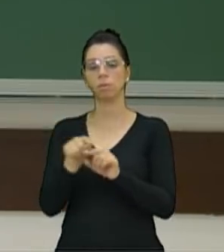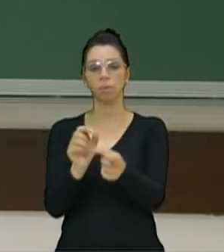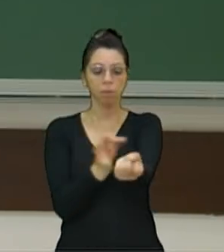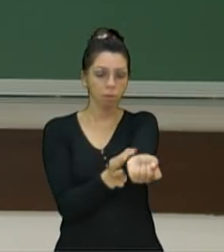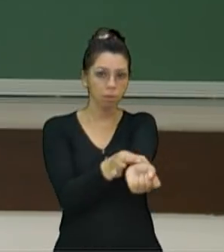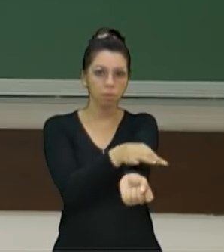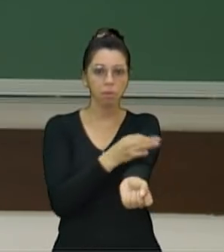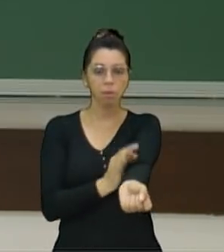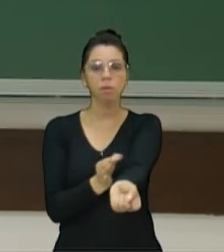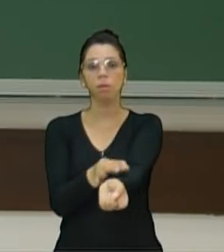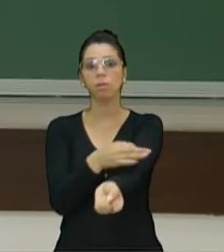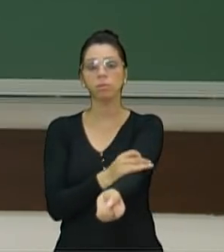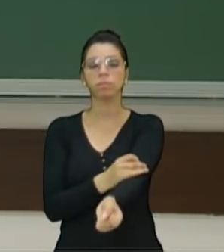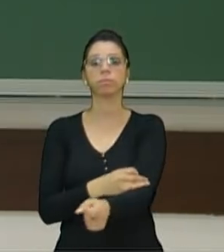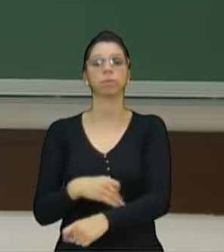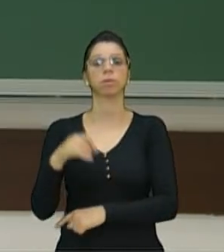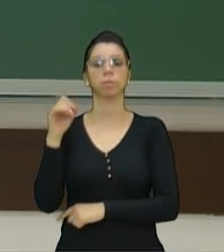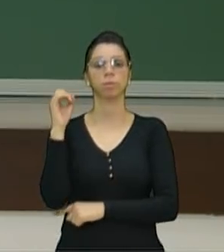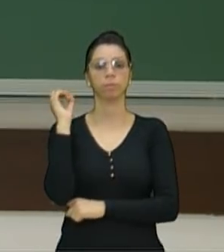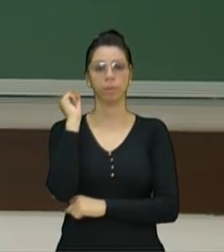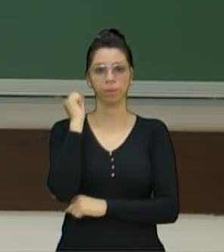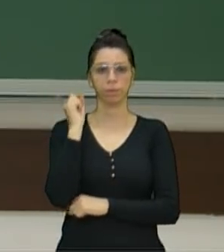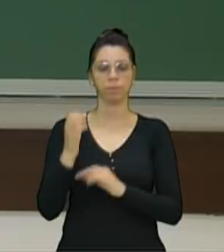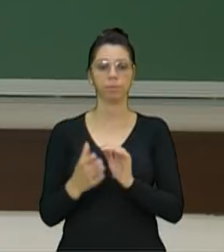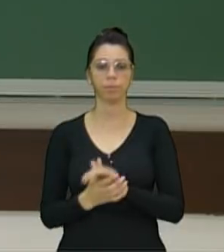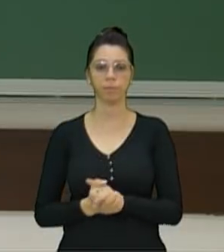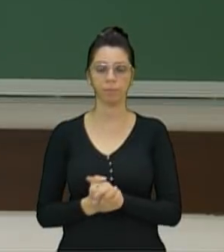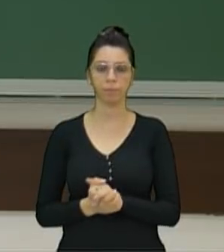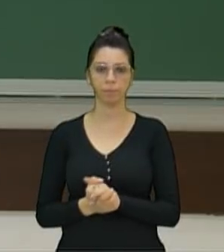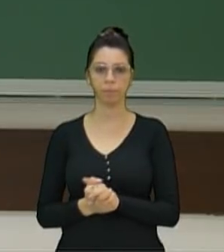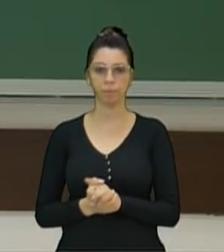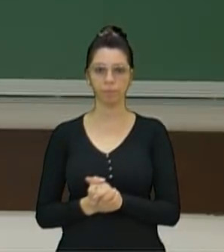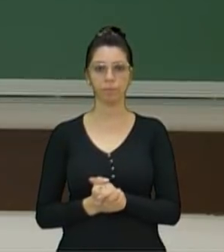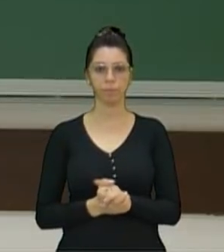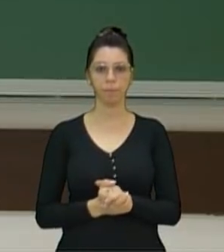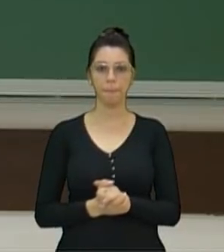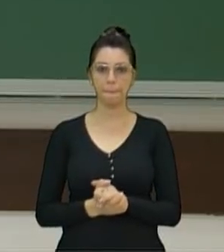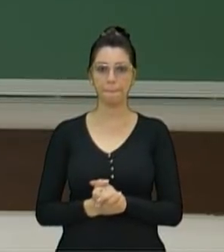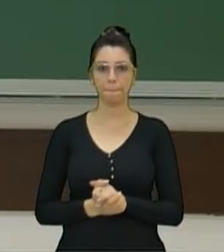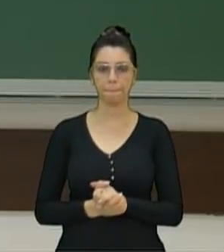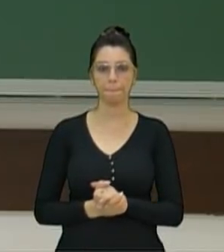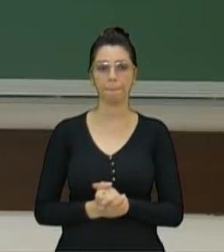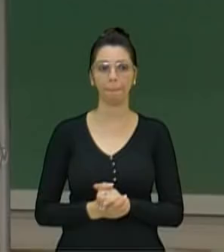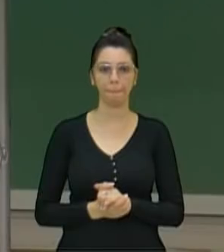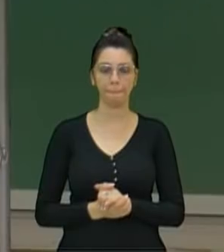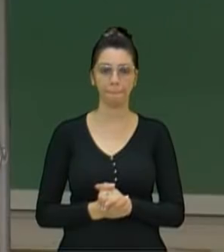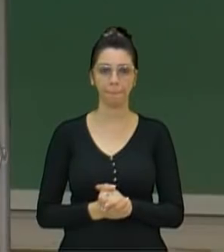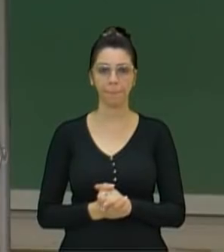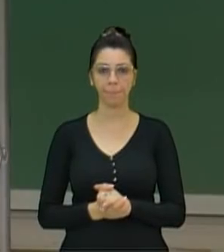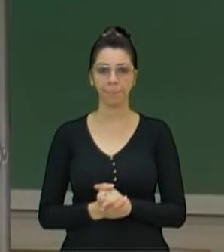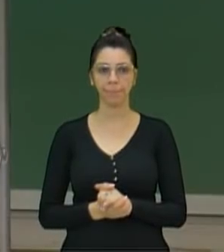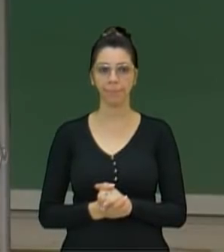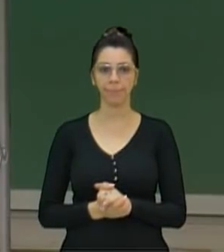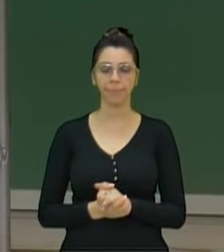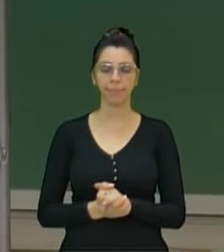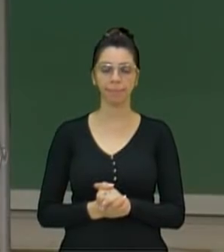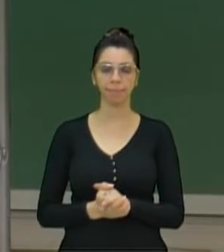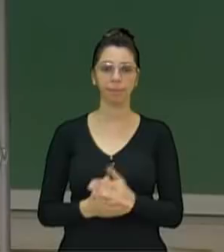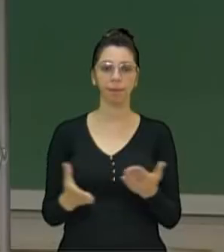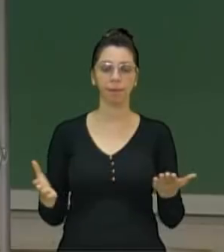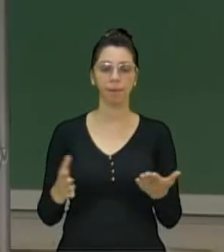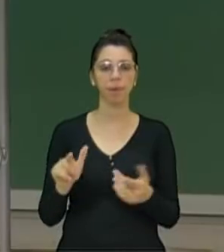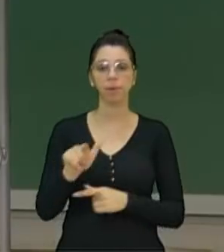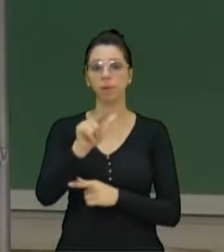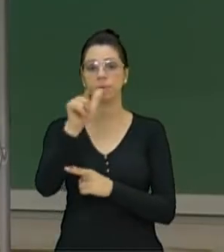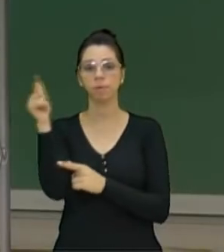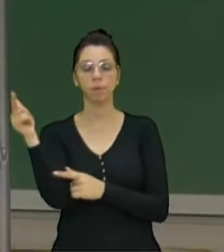entre o sangue, o sistema sanguíneo e o sistema linfático. Seguindo aqui então, vamos conhecer as